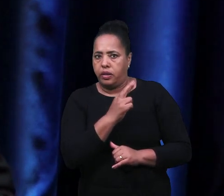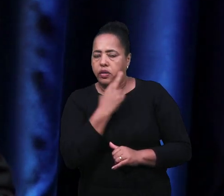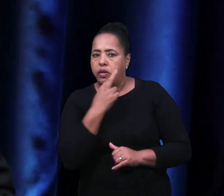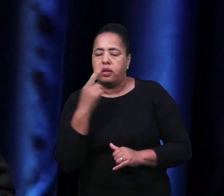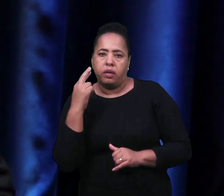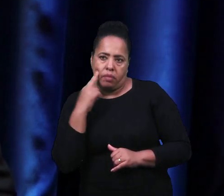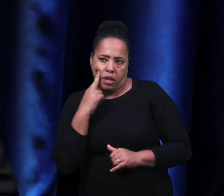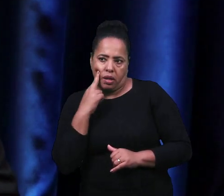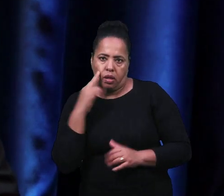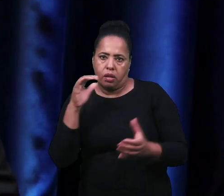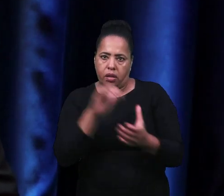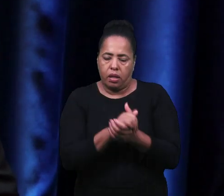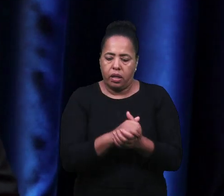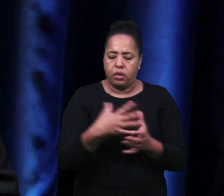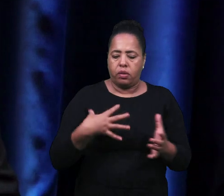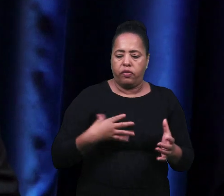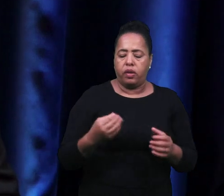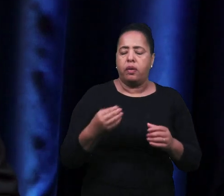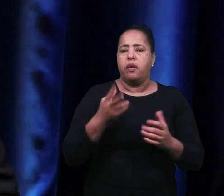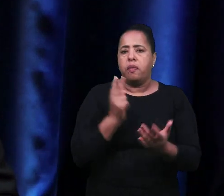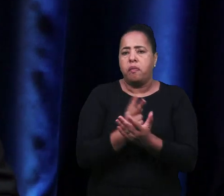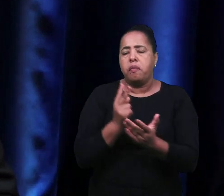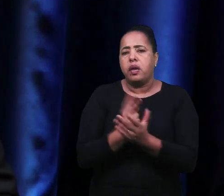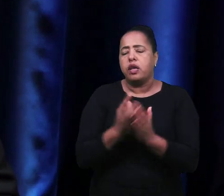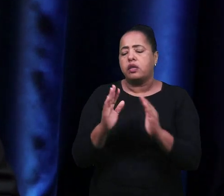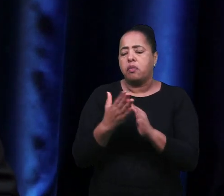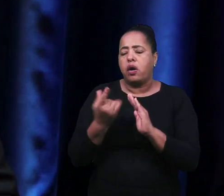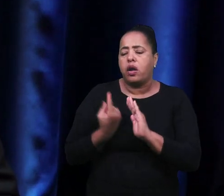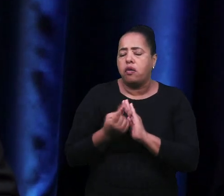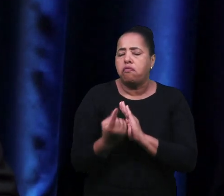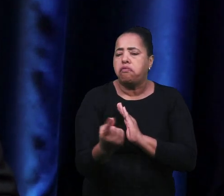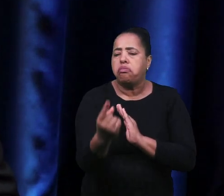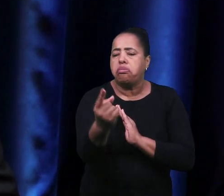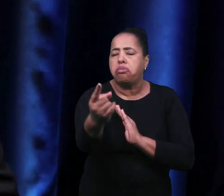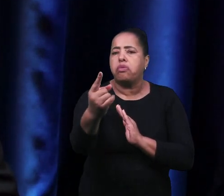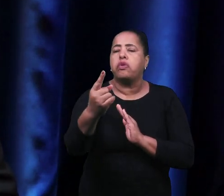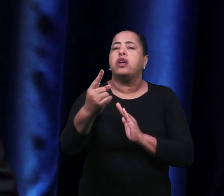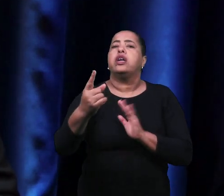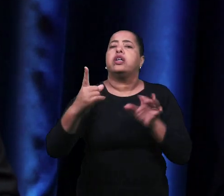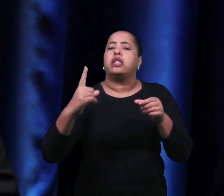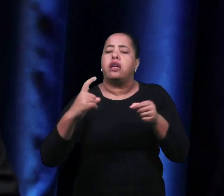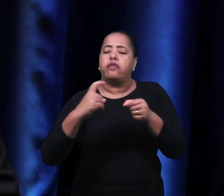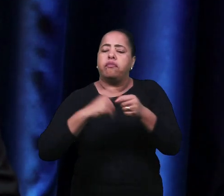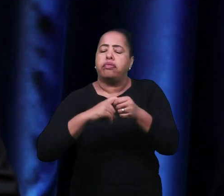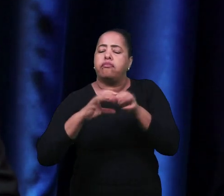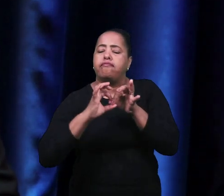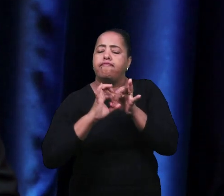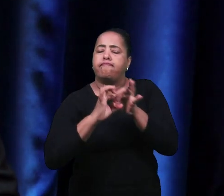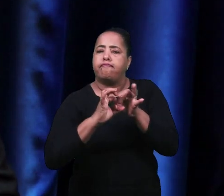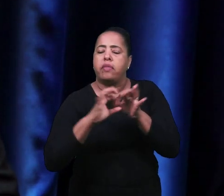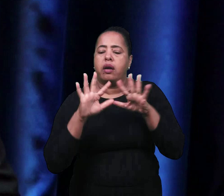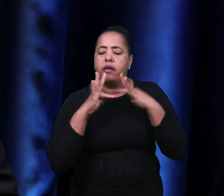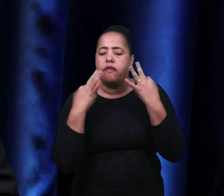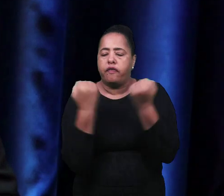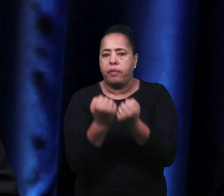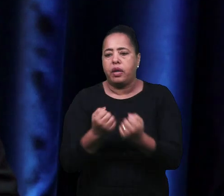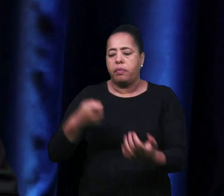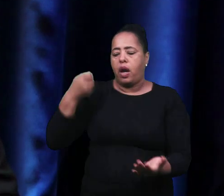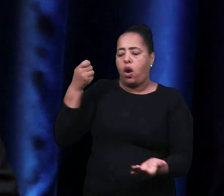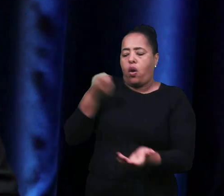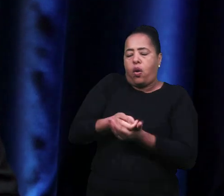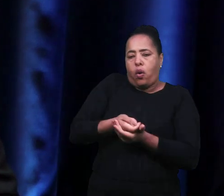mesmo morando distante, eles mantiveram aquele vínculo familiar, justamente para que se